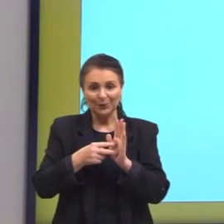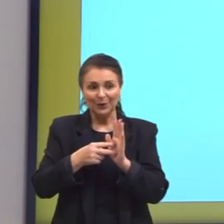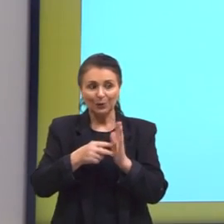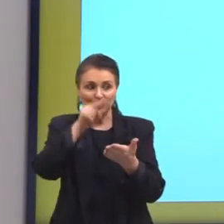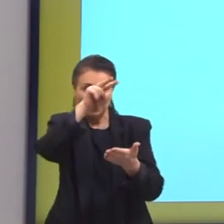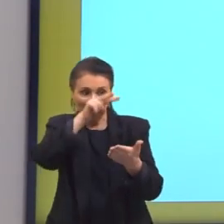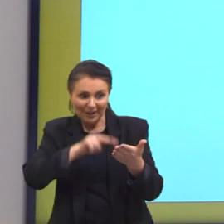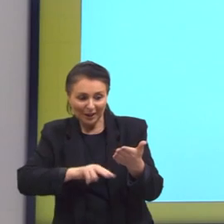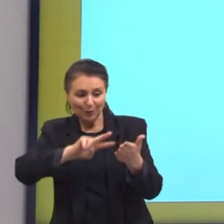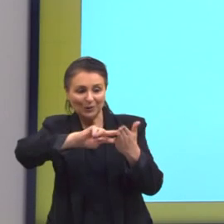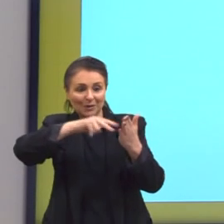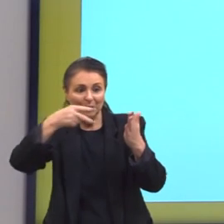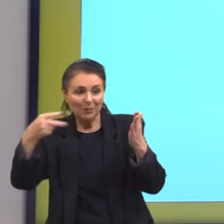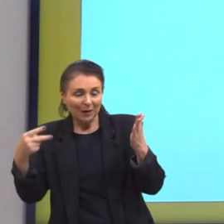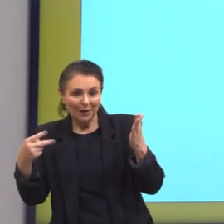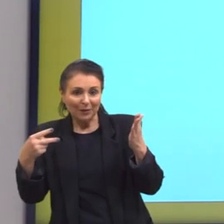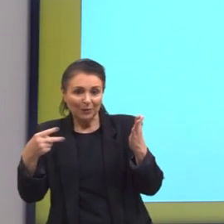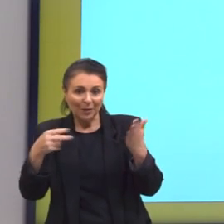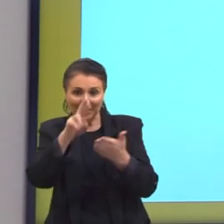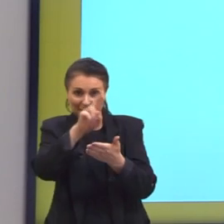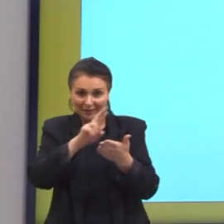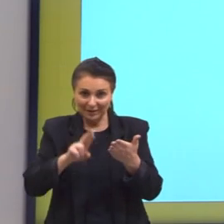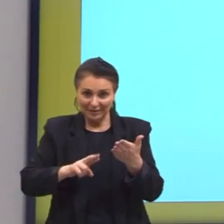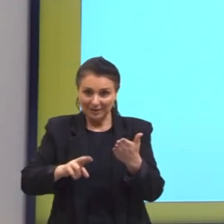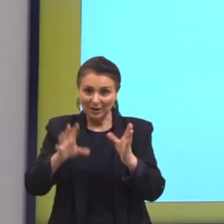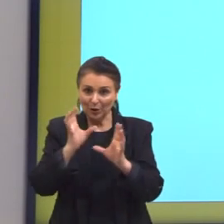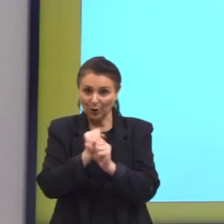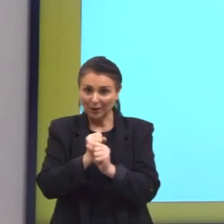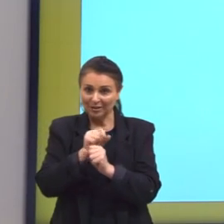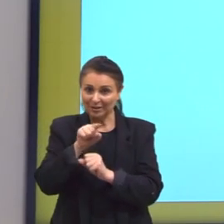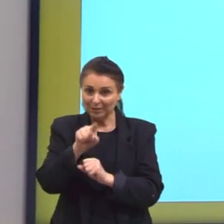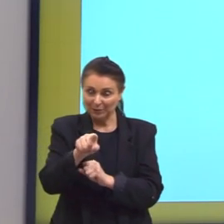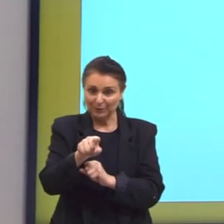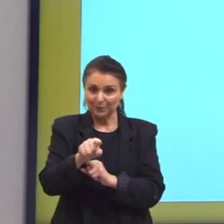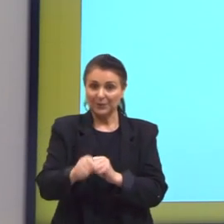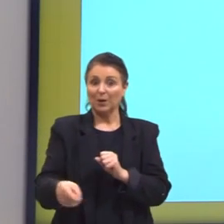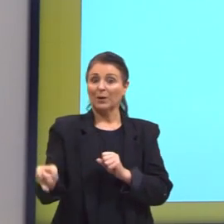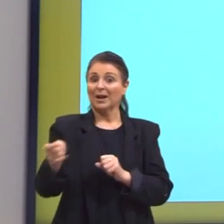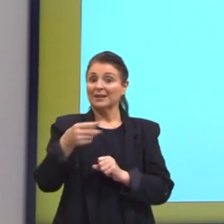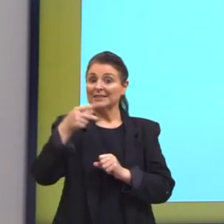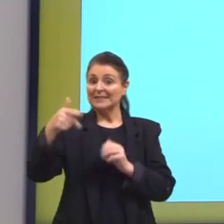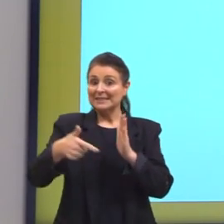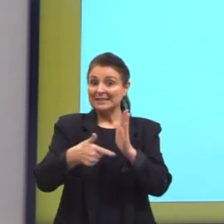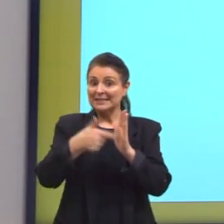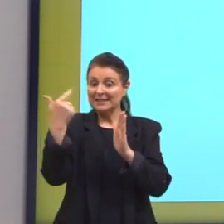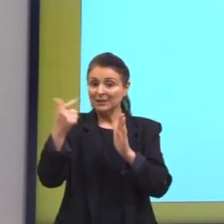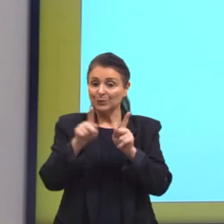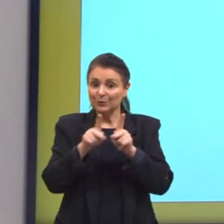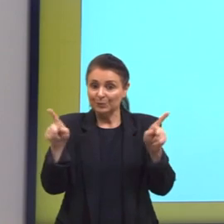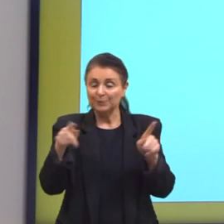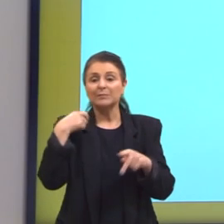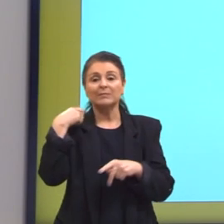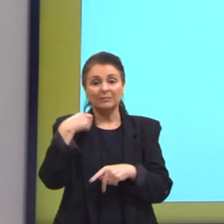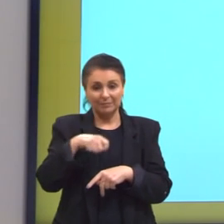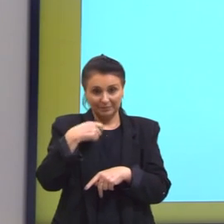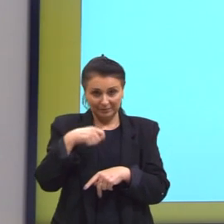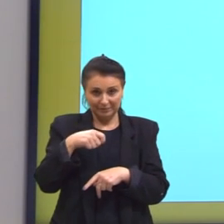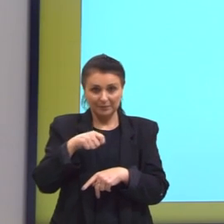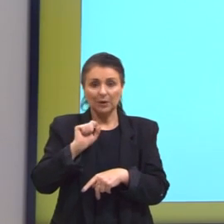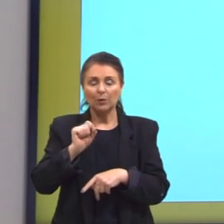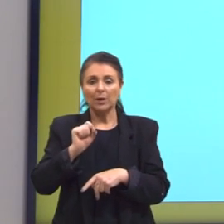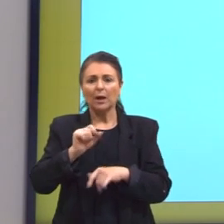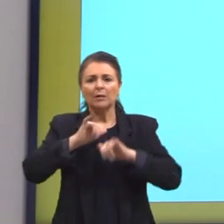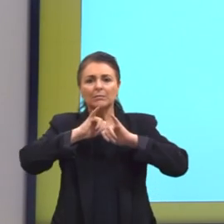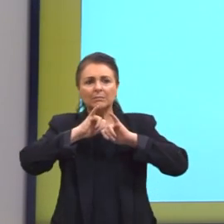interpreto texto de redação nota 1000 segundo período Face necessário então que